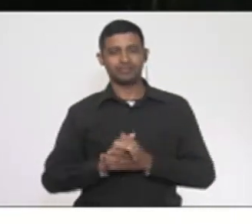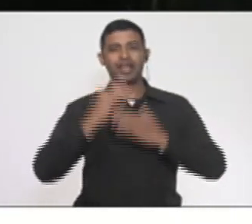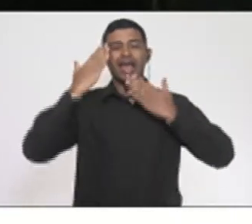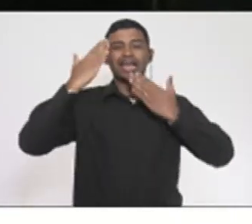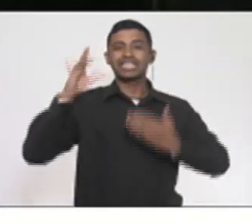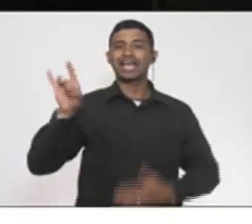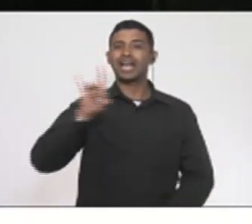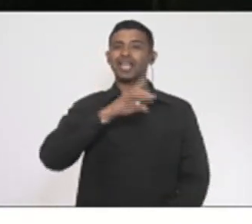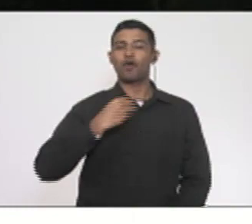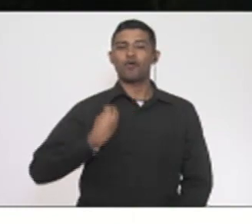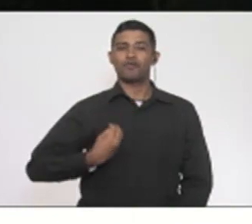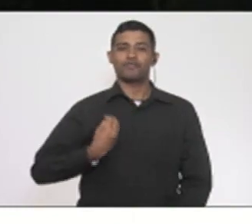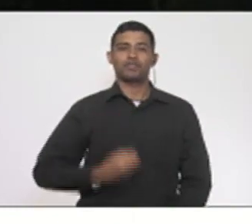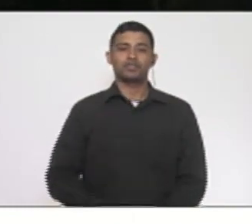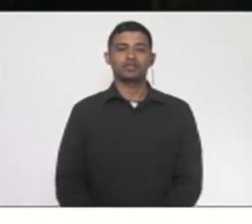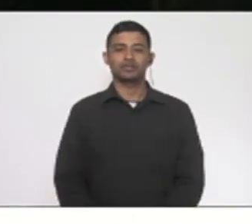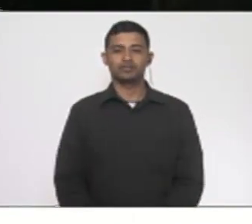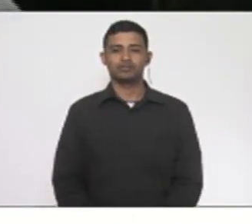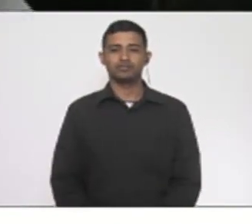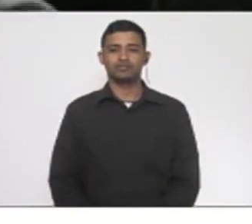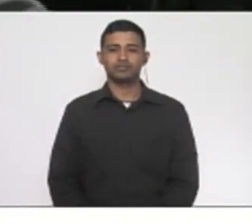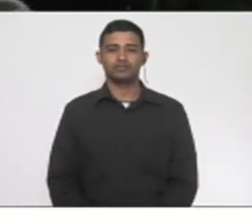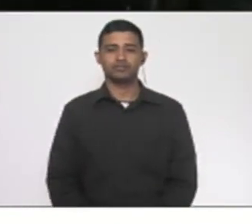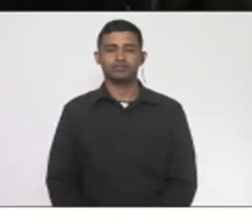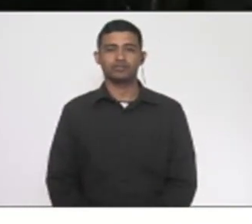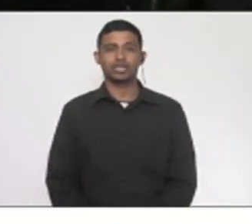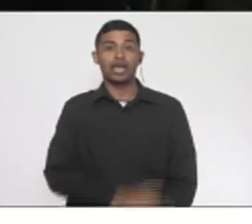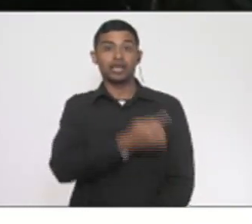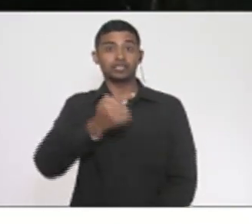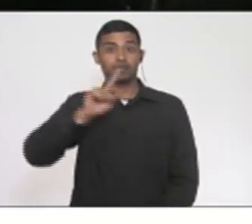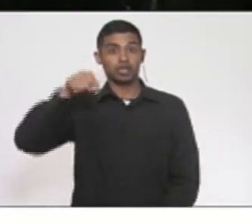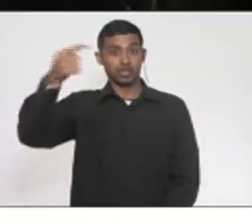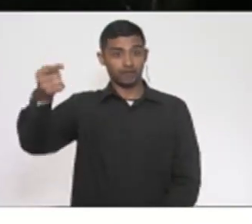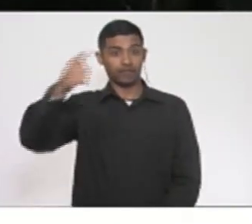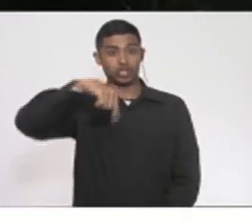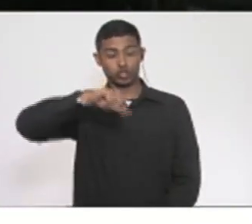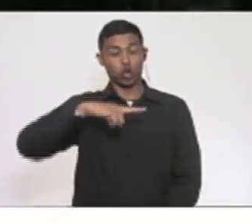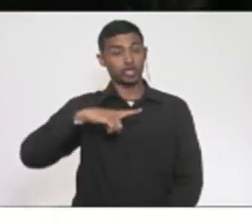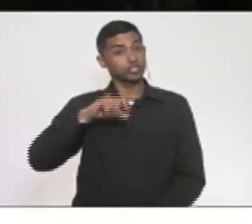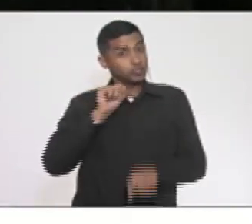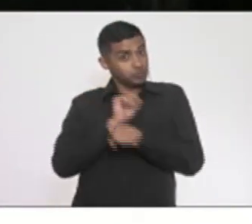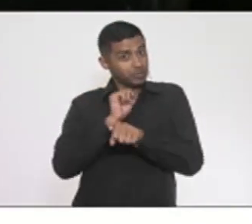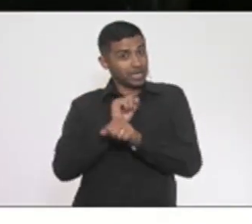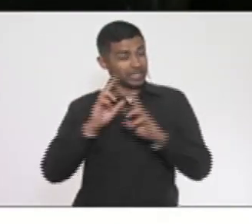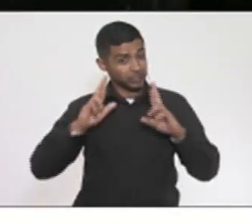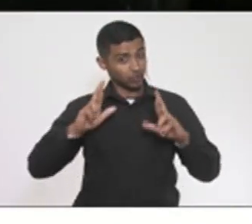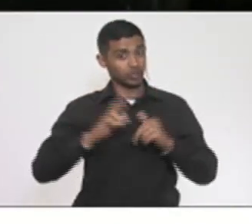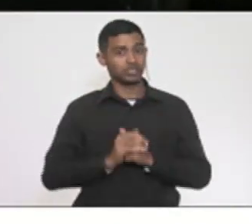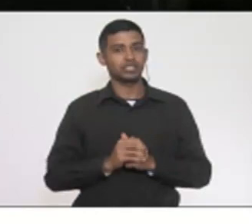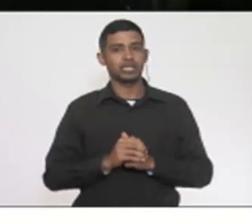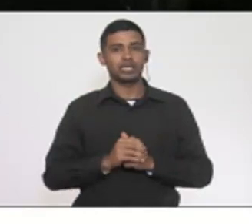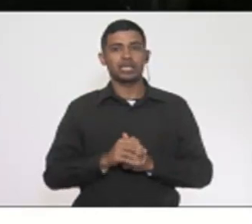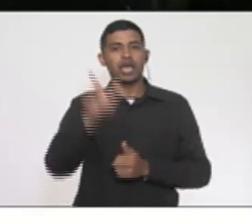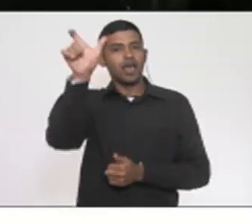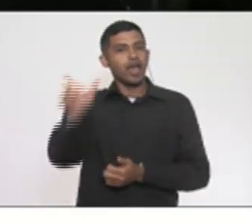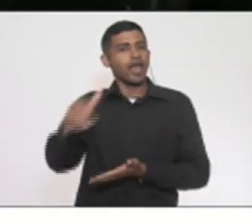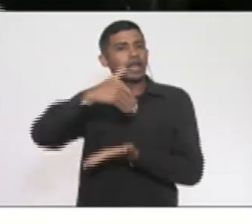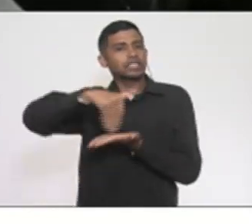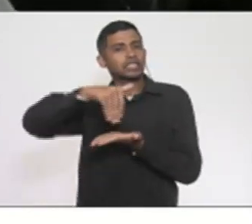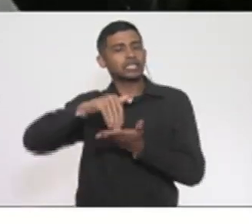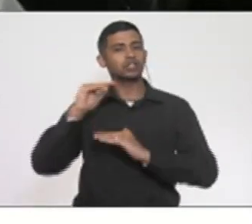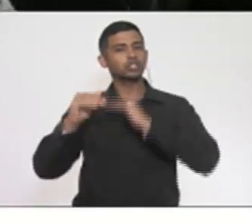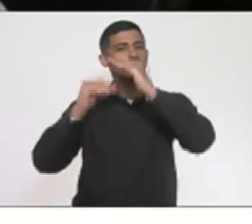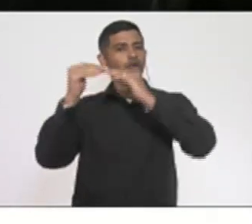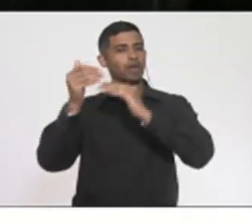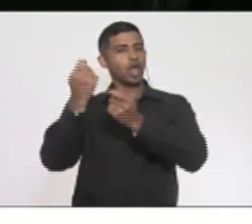presença de todos. Nós, na próxima semana, vamos estar recebendo aqui, espero, o secretário de Desenvolvimento